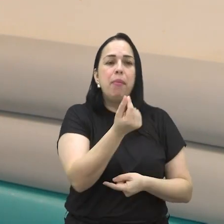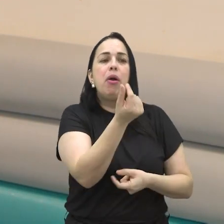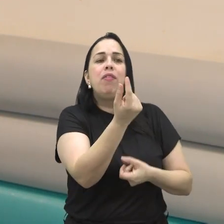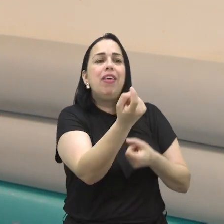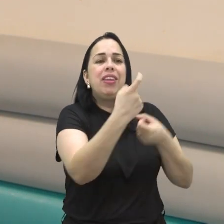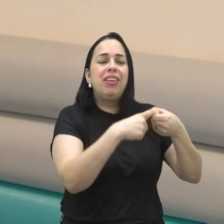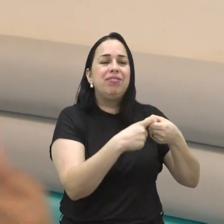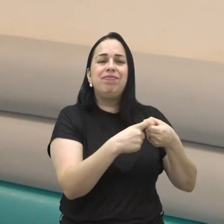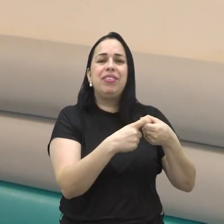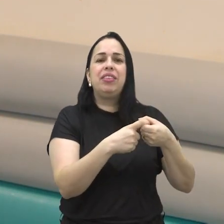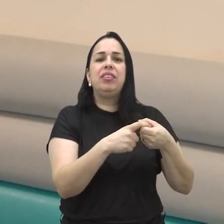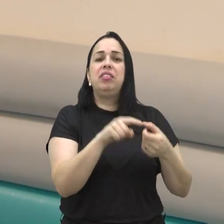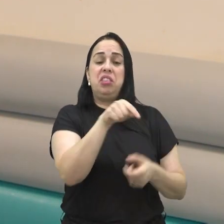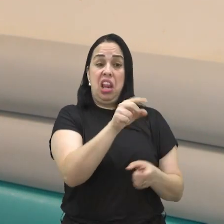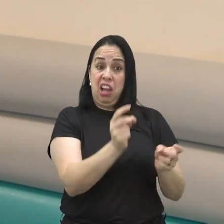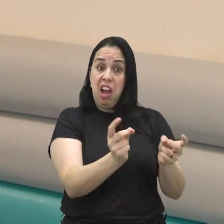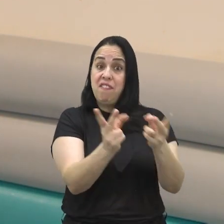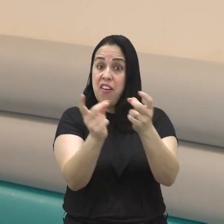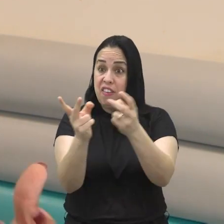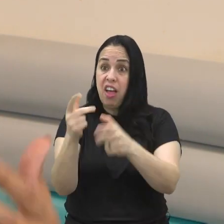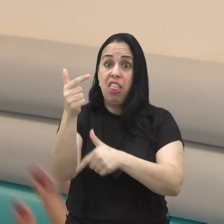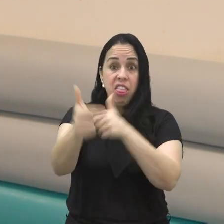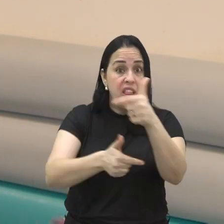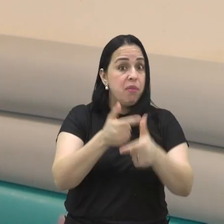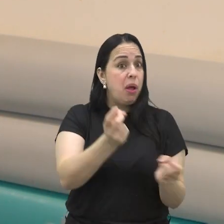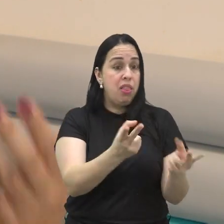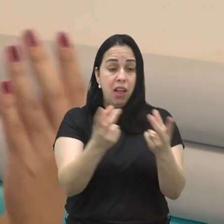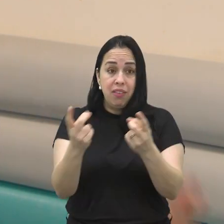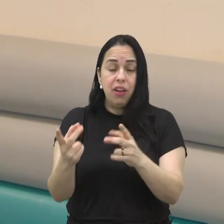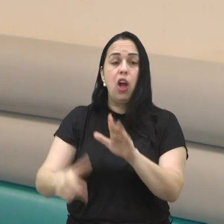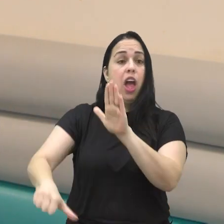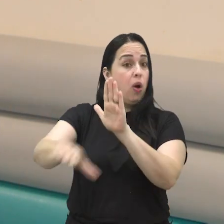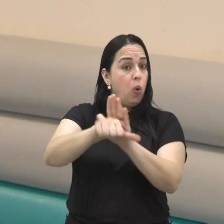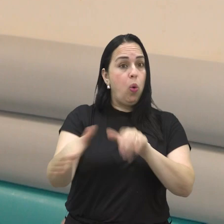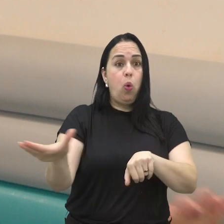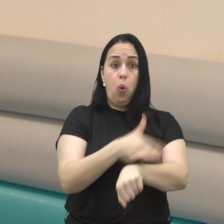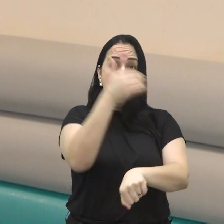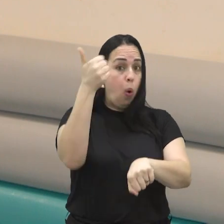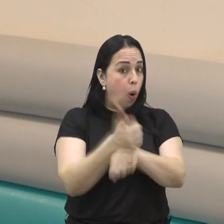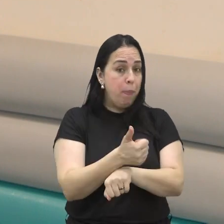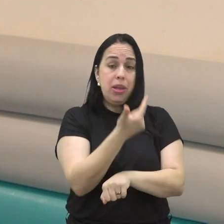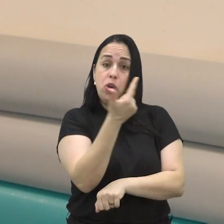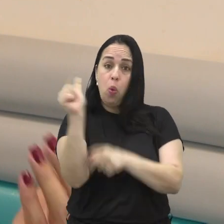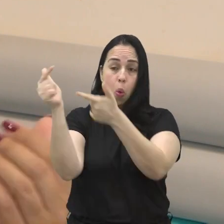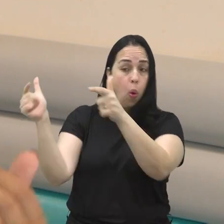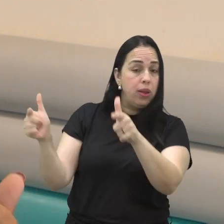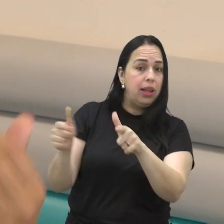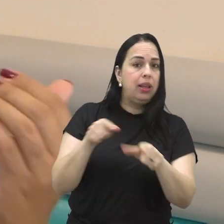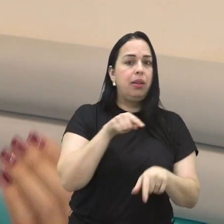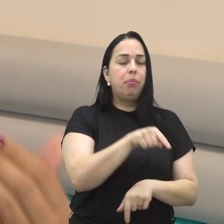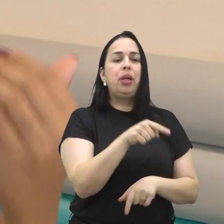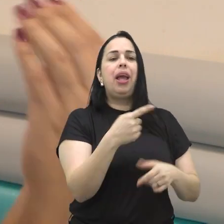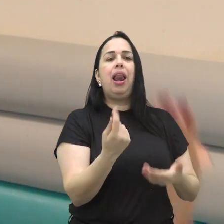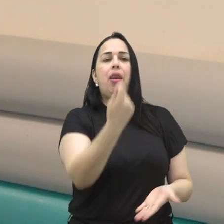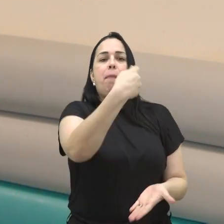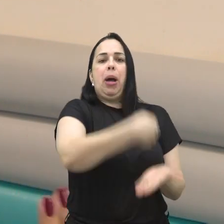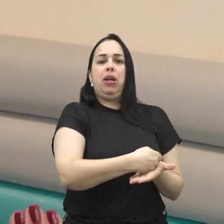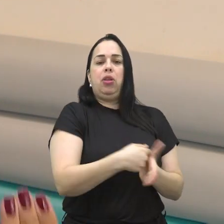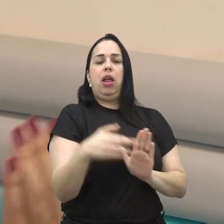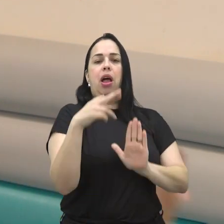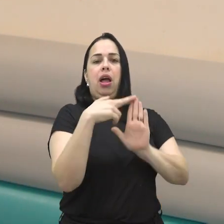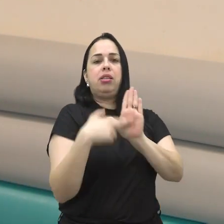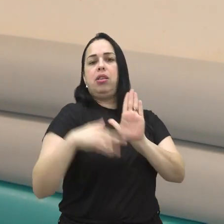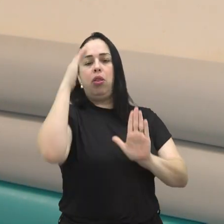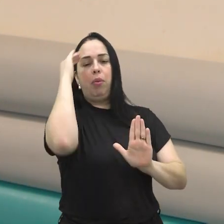ela está bloqueando. E ela continua vendendo, entendeu? Ela continua aplicando golpes em outras pessoas. Porque uma pessoa que não cumpre com